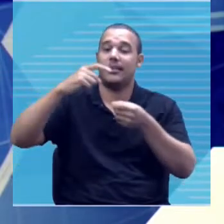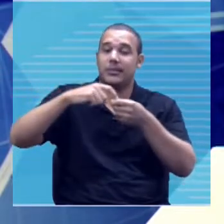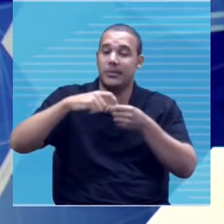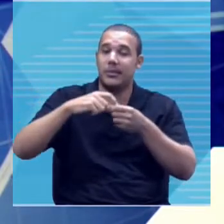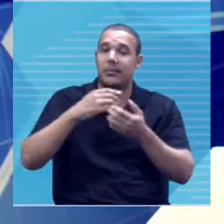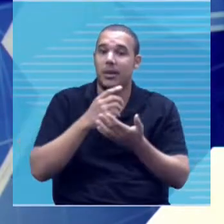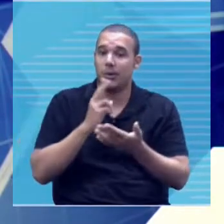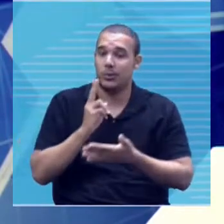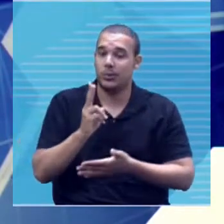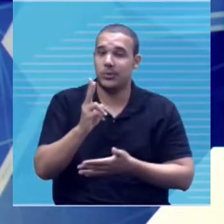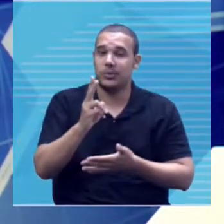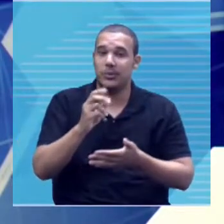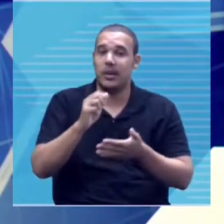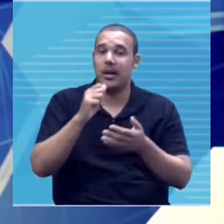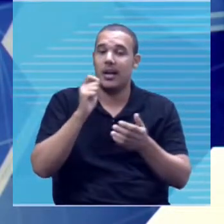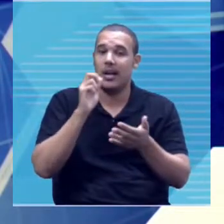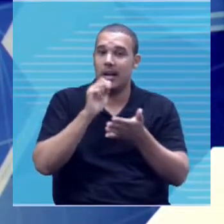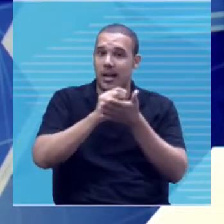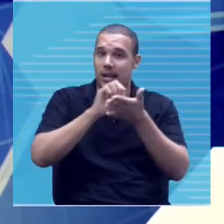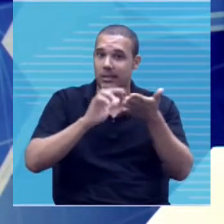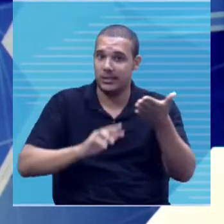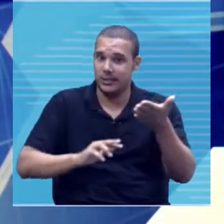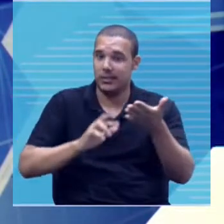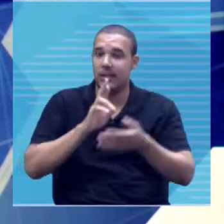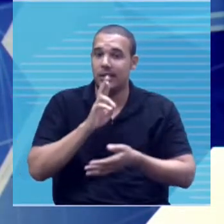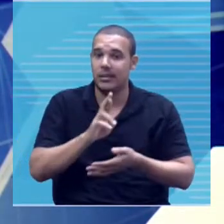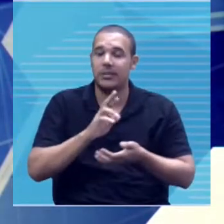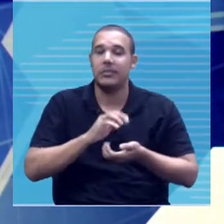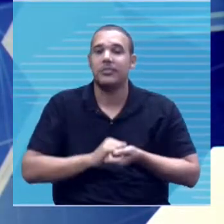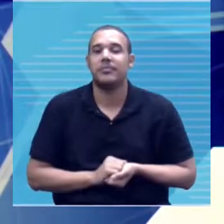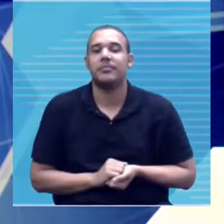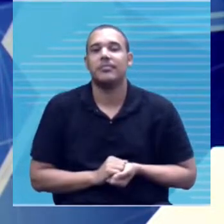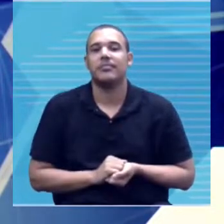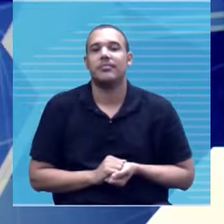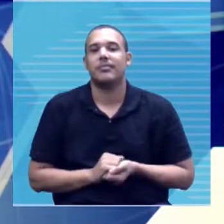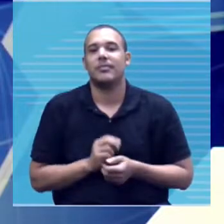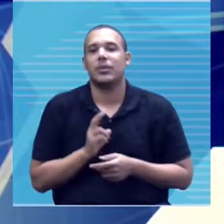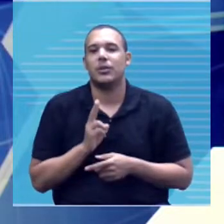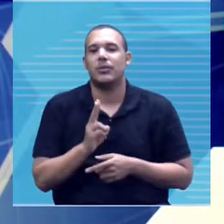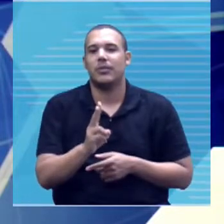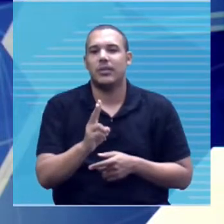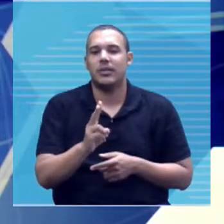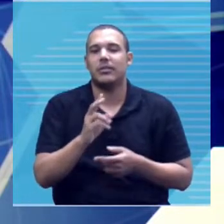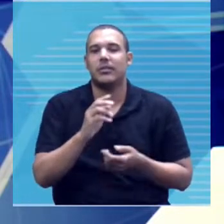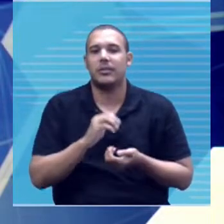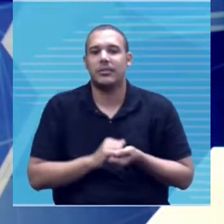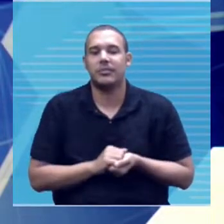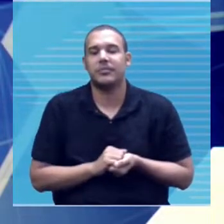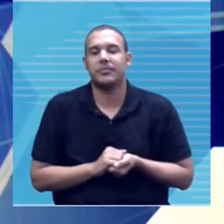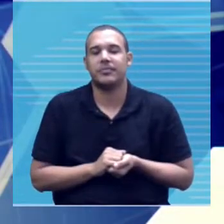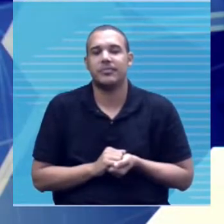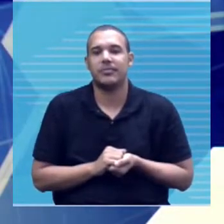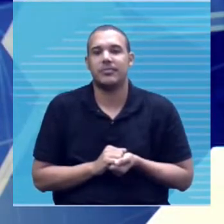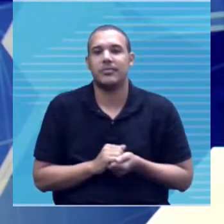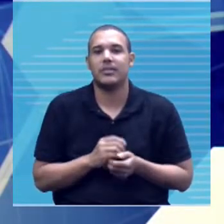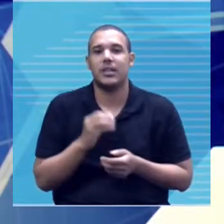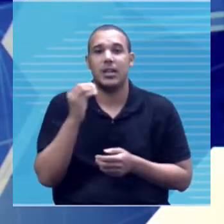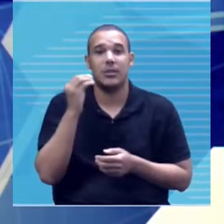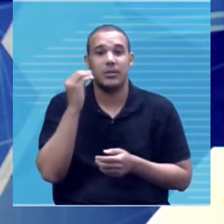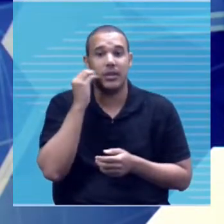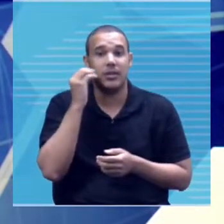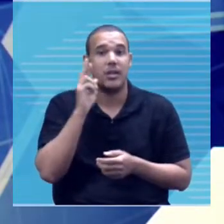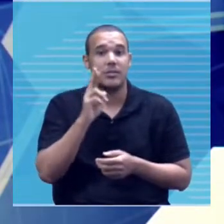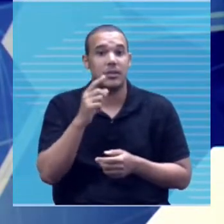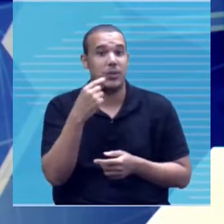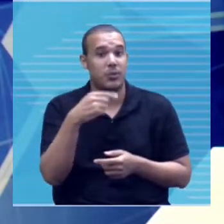Para continuar a resolução de questões que a gente já estava na aula passada. Vamos continuar a mesma divisão, beleza? Nessa aula eu tento uma, vocês